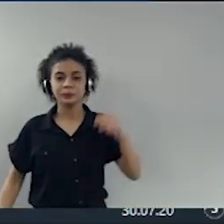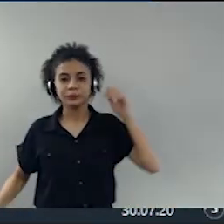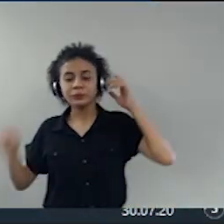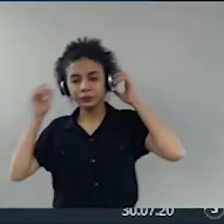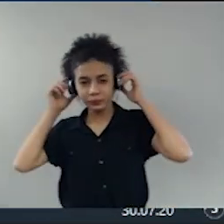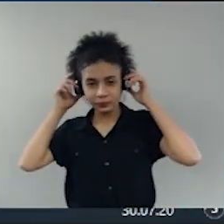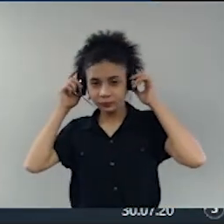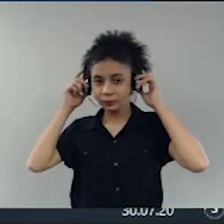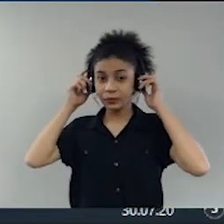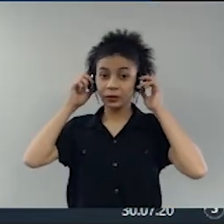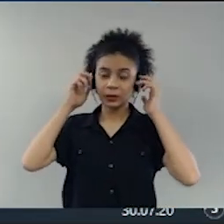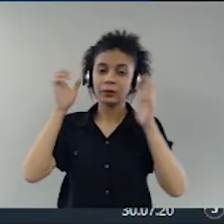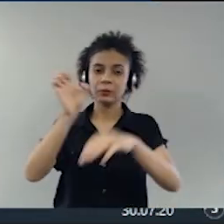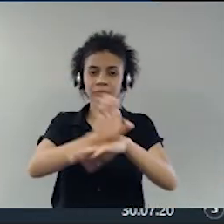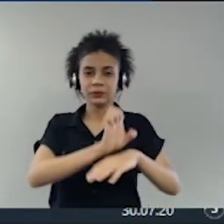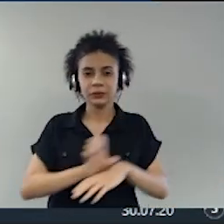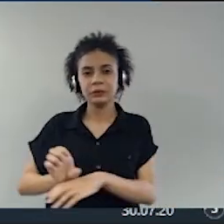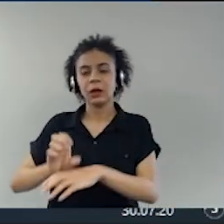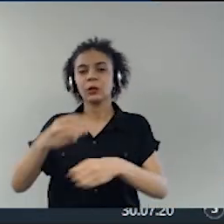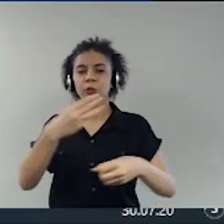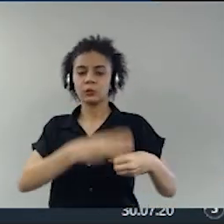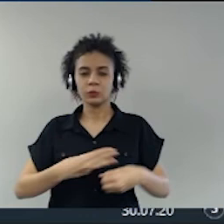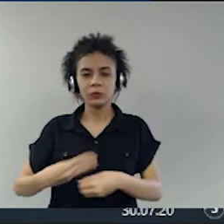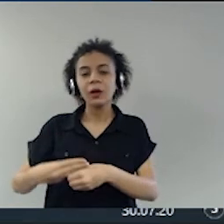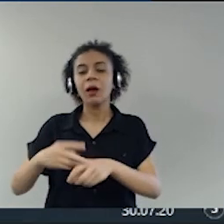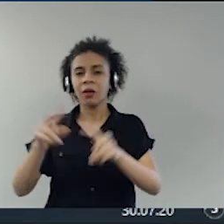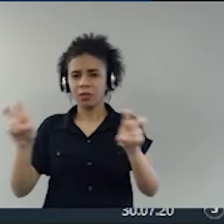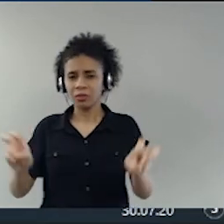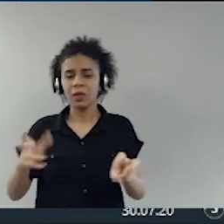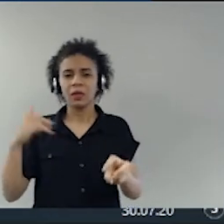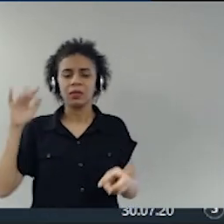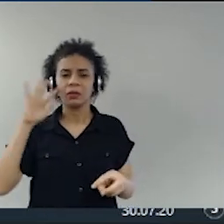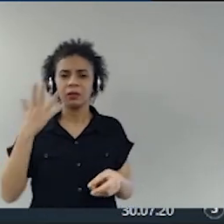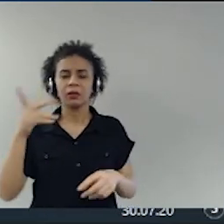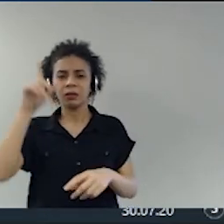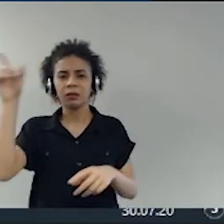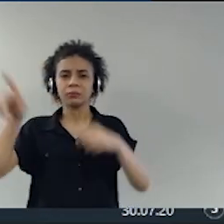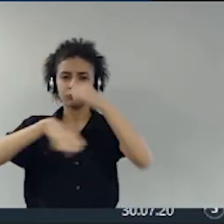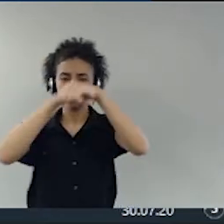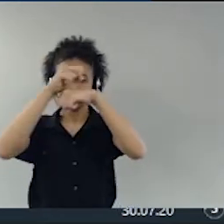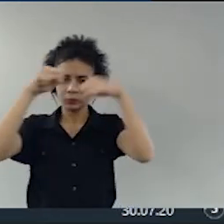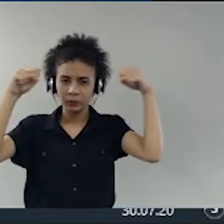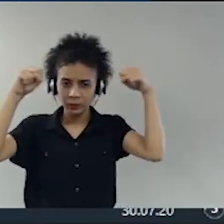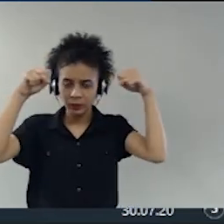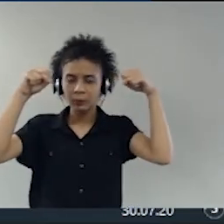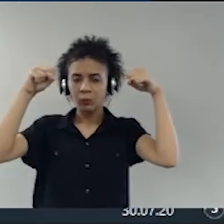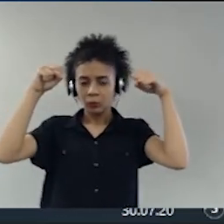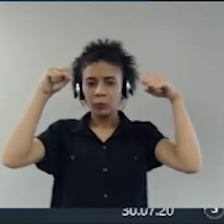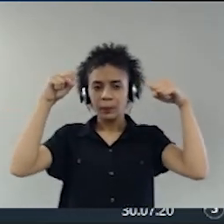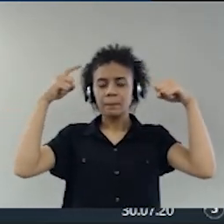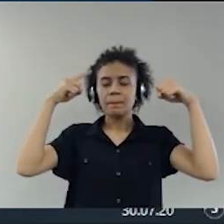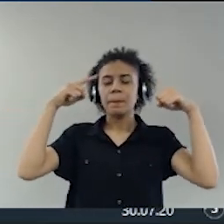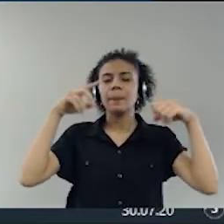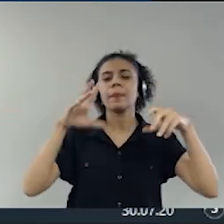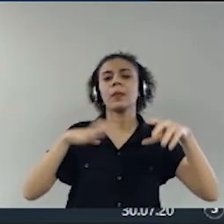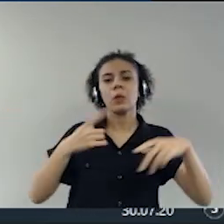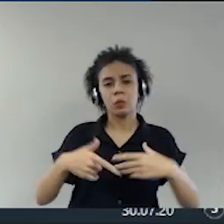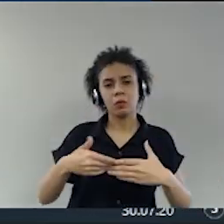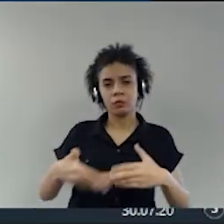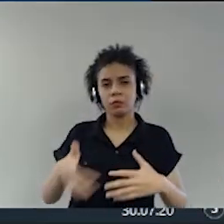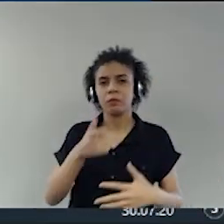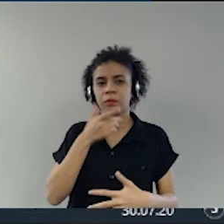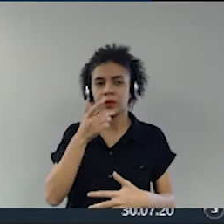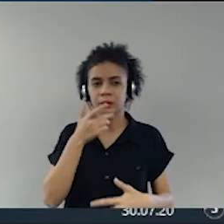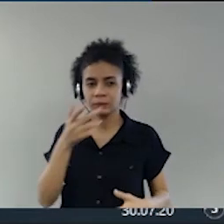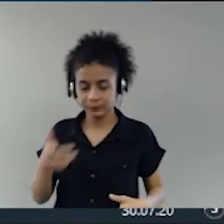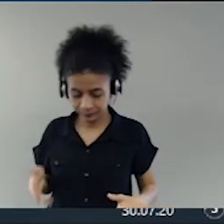e os municípios, e que isso foi uma temática que, inclusive, houve uma decisão recente do Supremo Tribunal Federal, da qual nós iremos falar adiante,